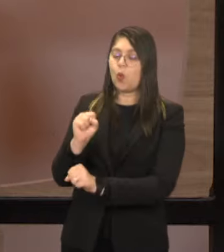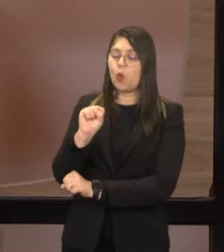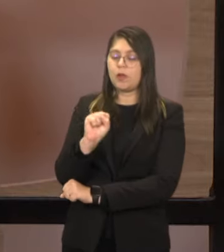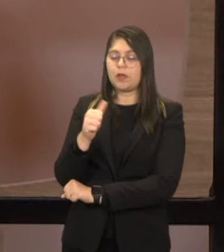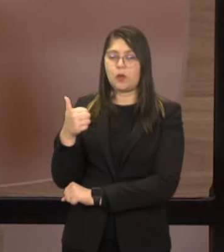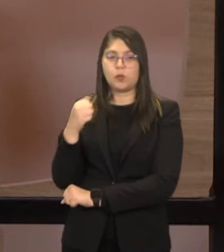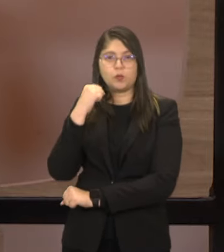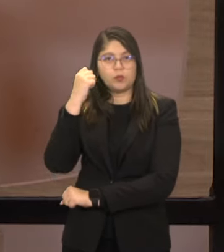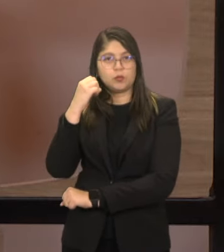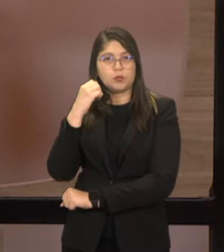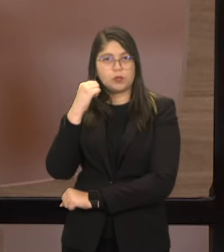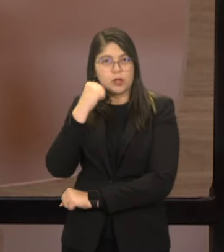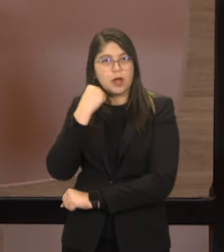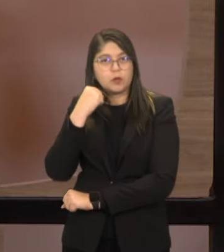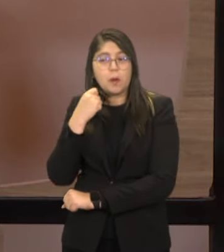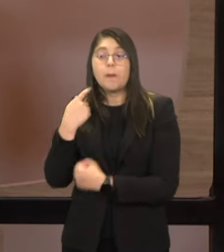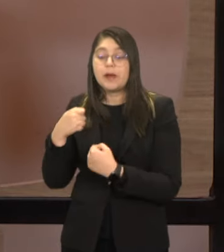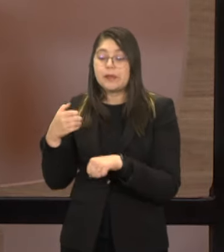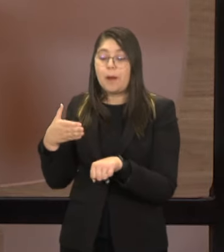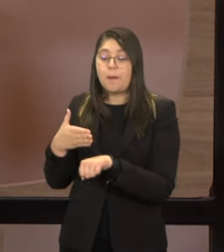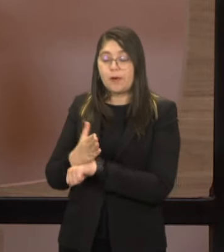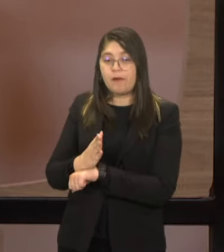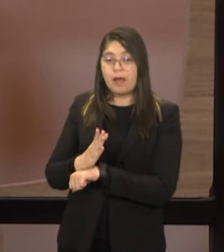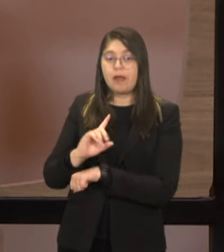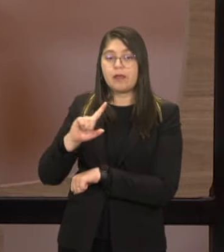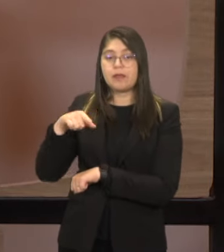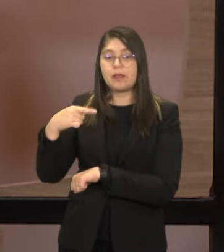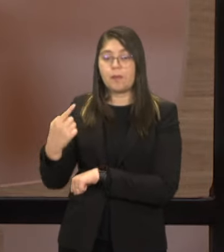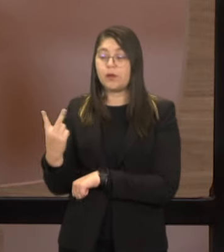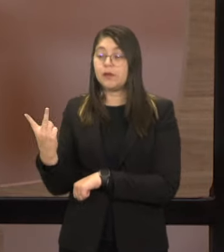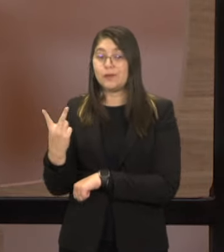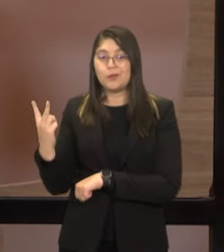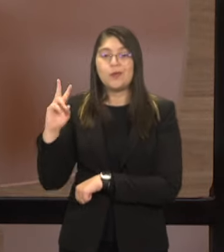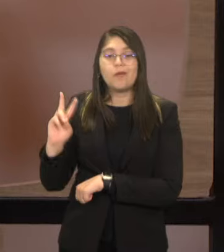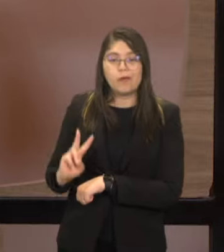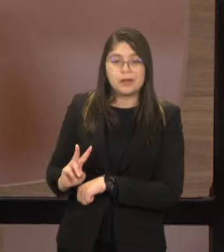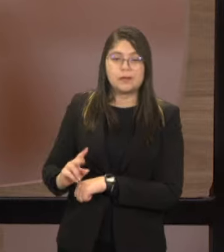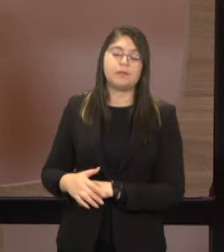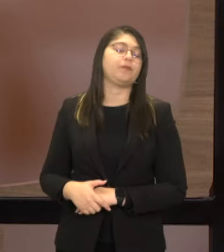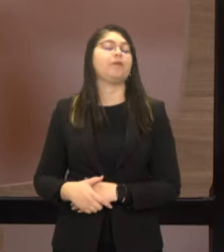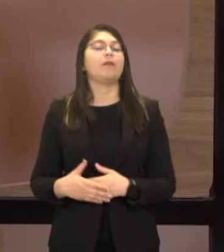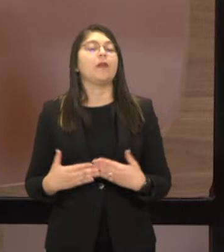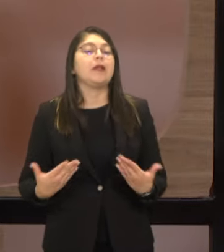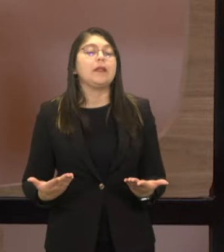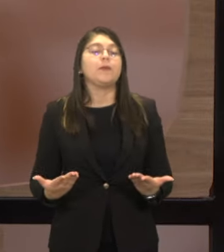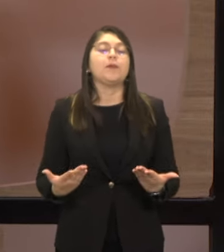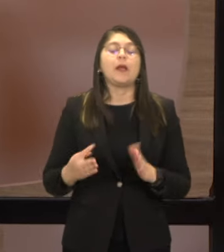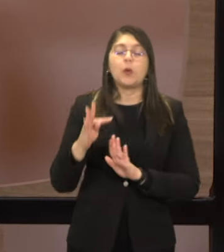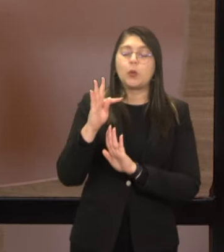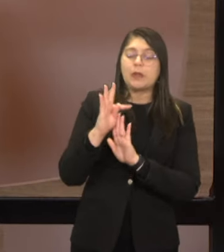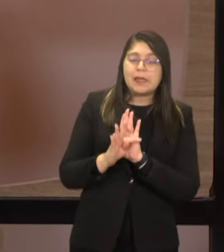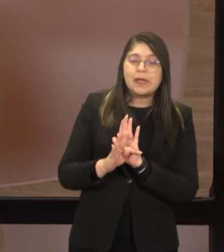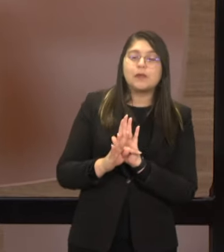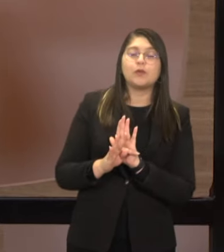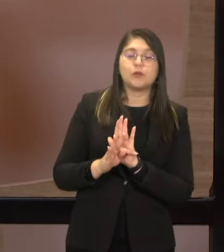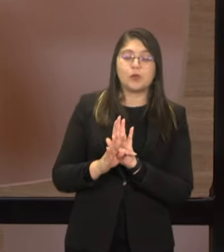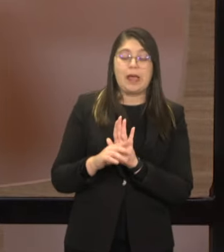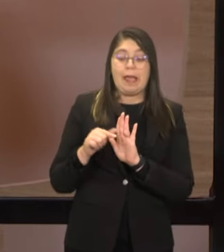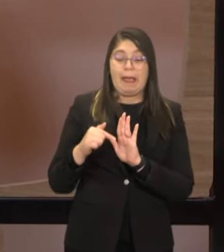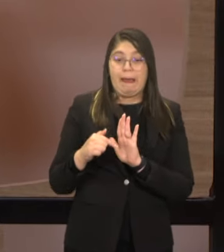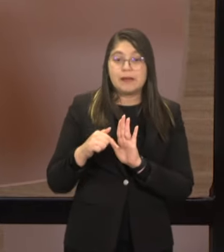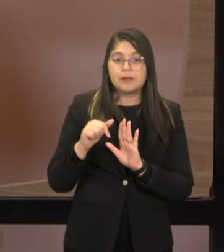tem que aprovar o texto em primeiro turno e depois aprovar o mesmo texto em segundo turno. Então, veja, o mesmo texto, ele tem que